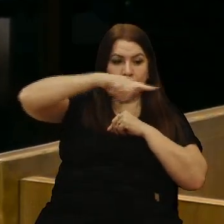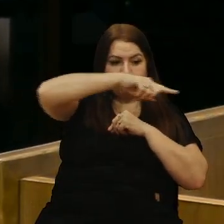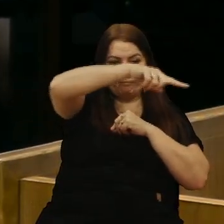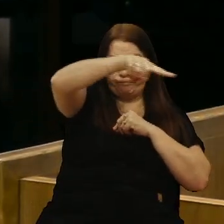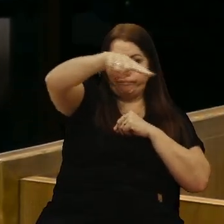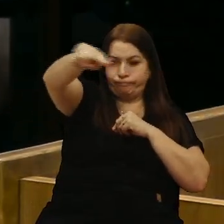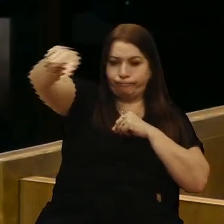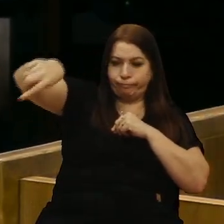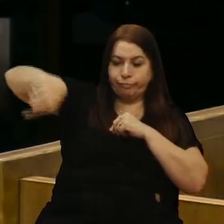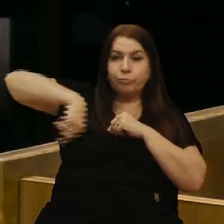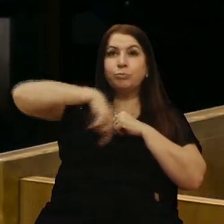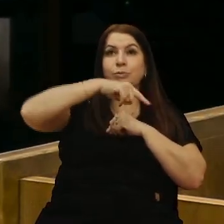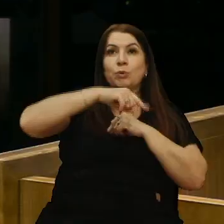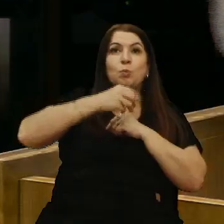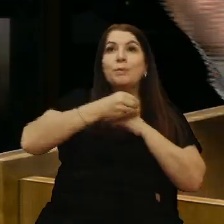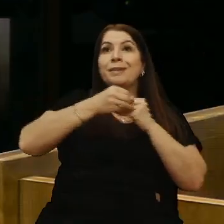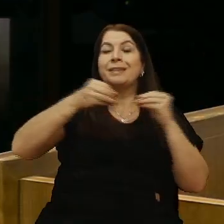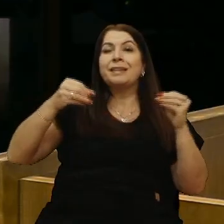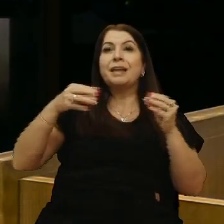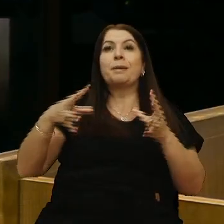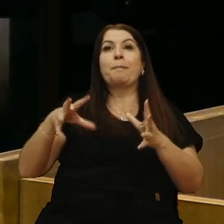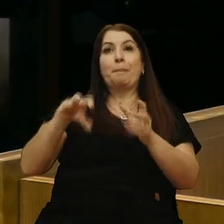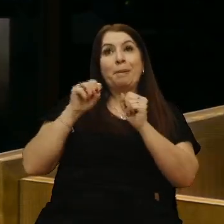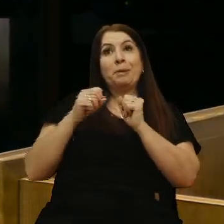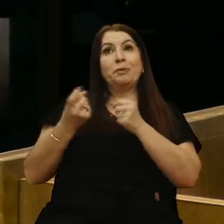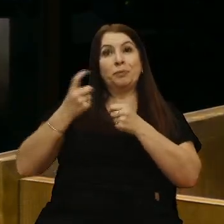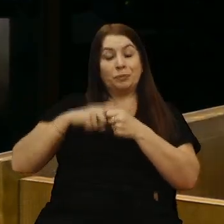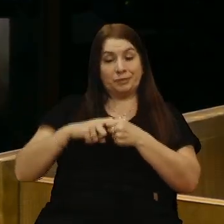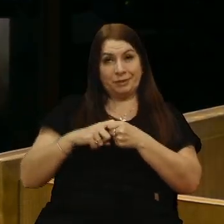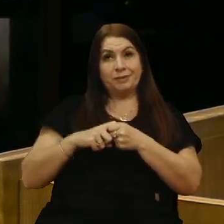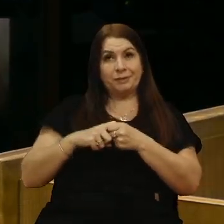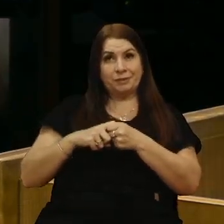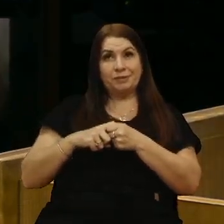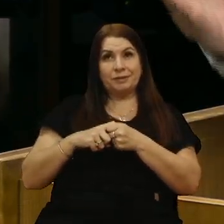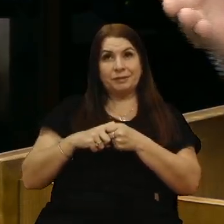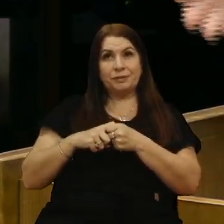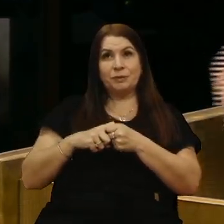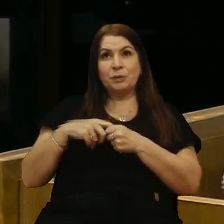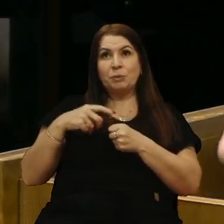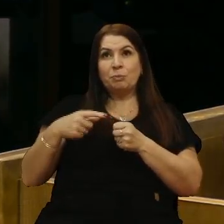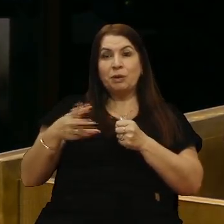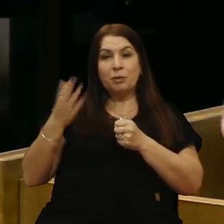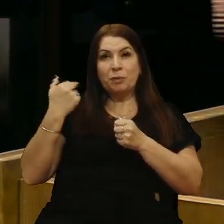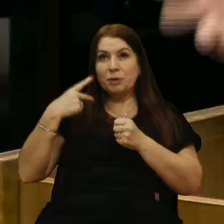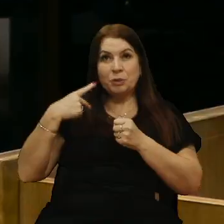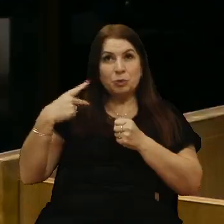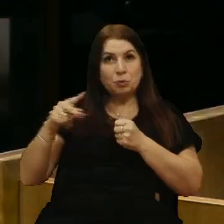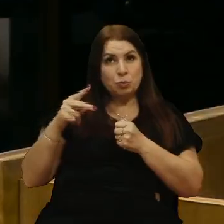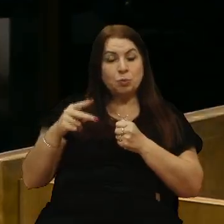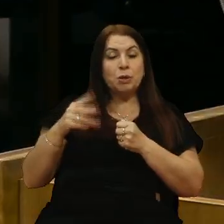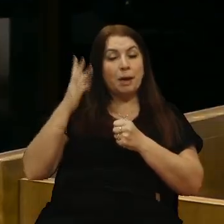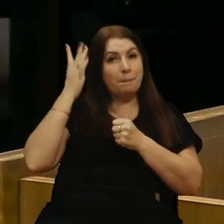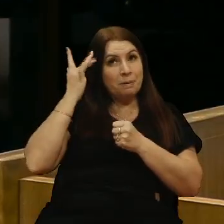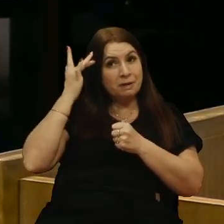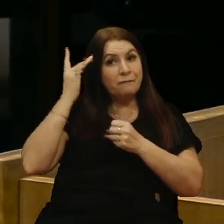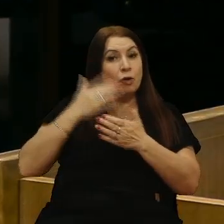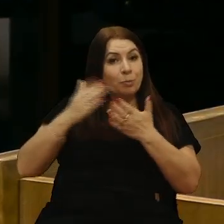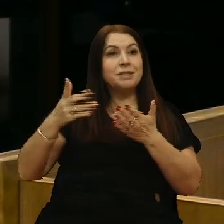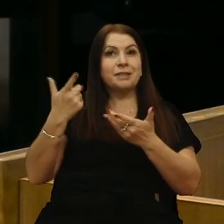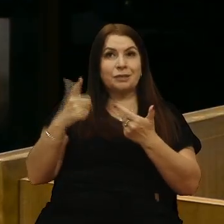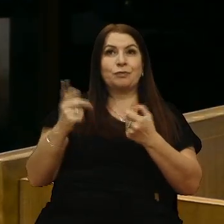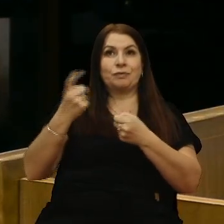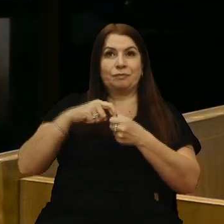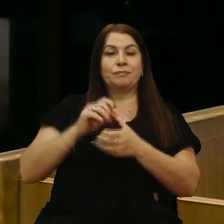banhado. Quanta terra eles resgataram? Quanta terra que não era tua até o presente momento e de amanhã em diante vai ser tua de